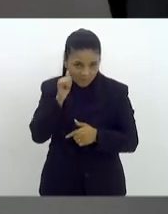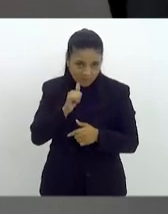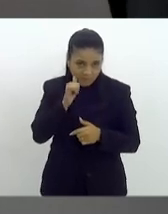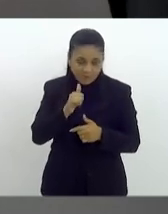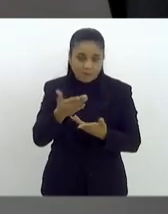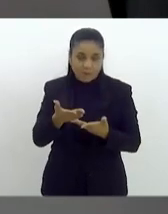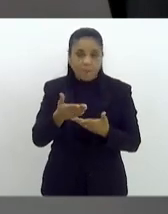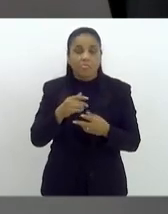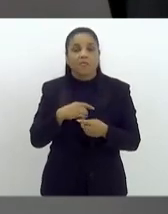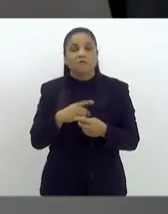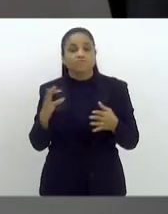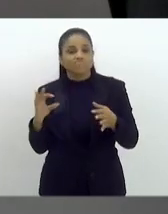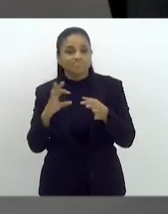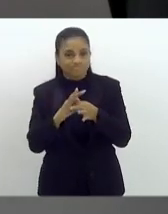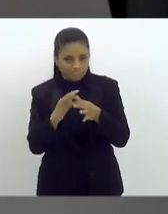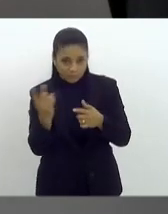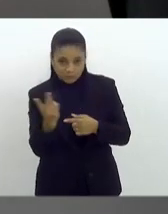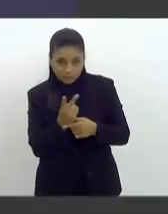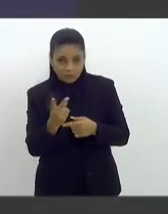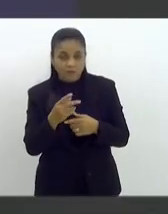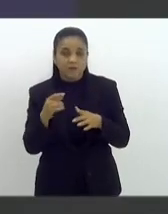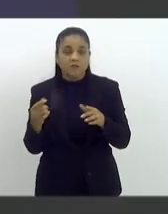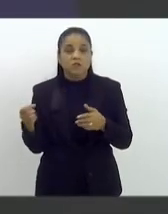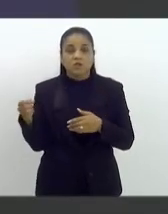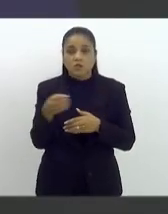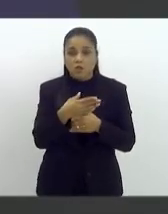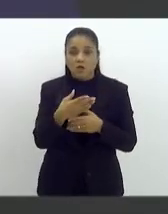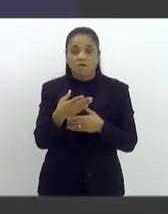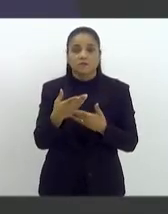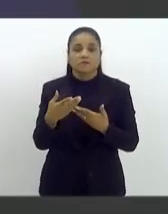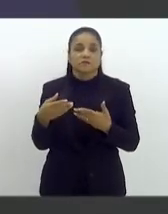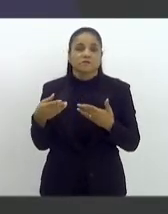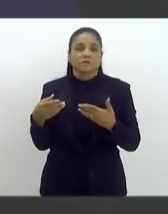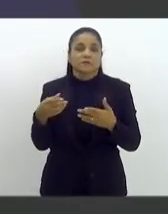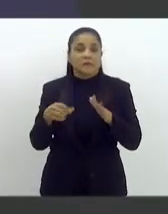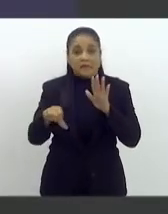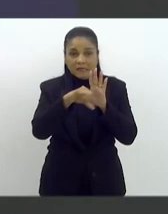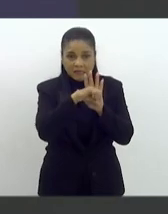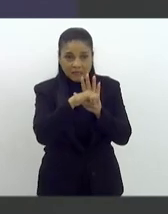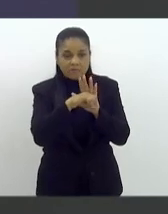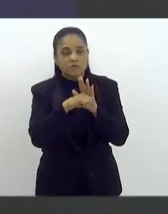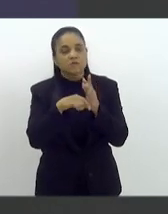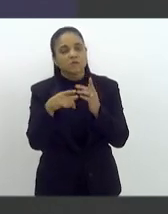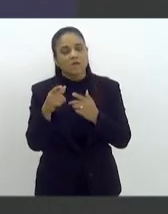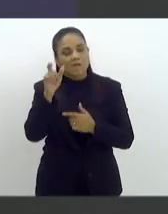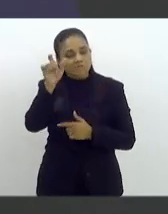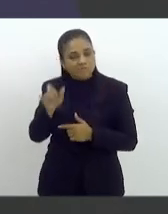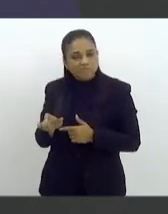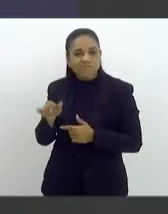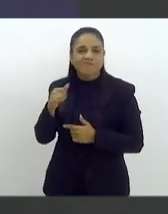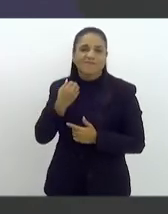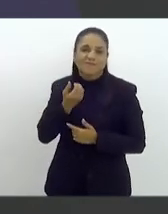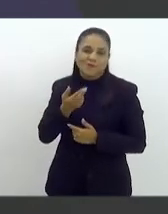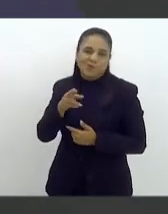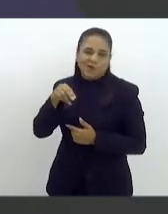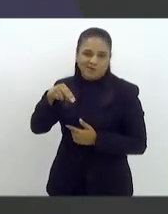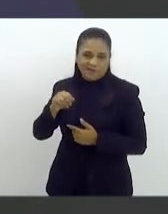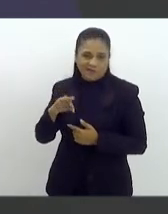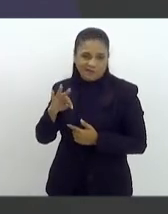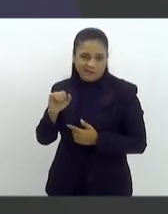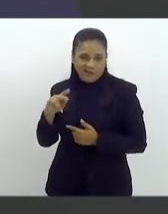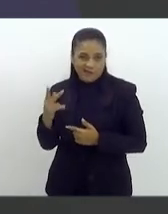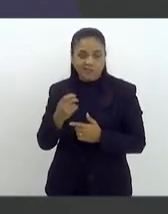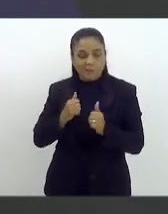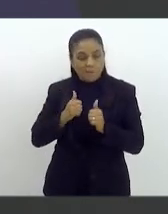trouxe nessa edição né os três novos crimes que Eu tratei no início que a doutora Natasha muito bem nos explicou a definição então